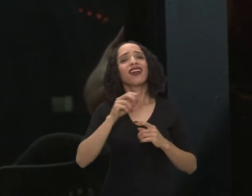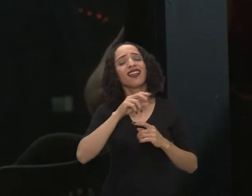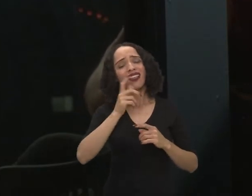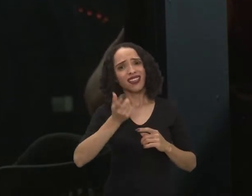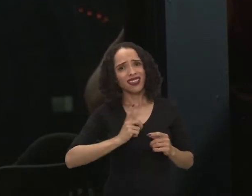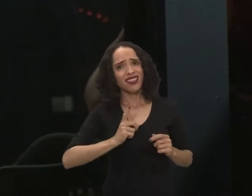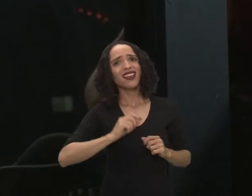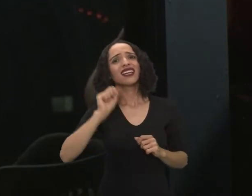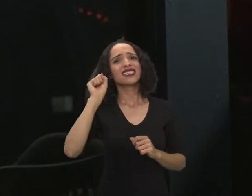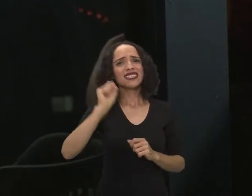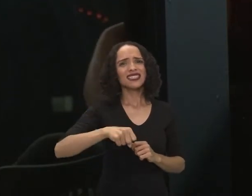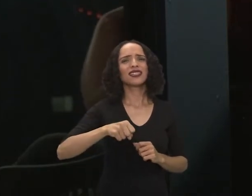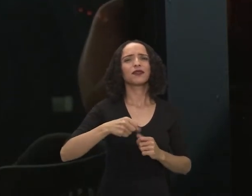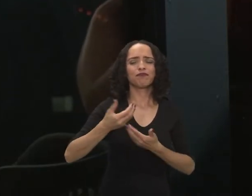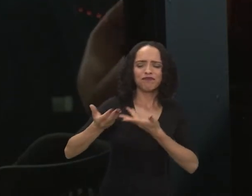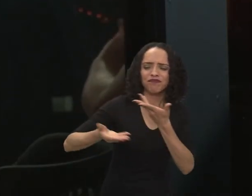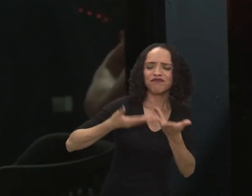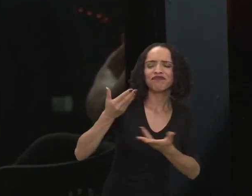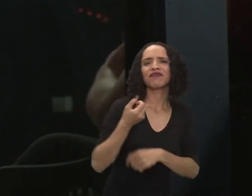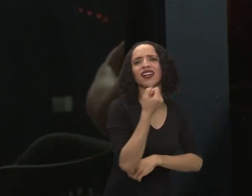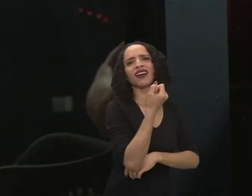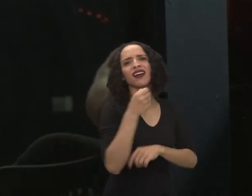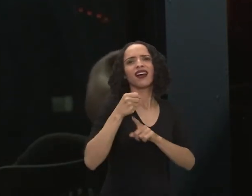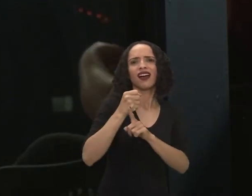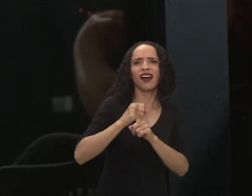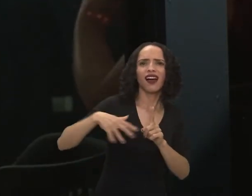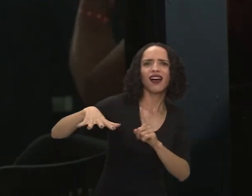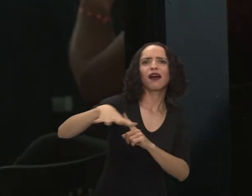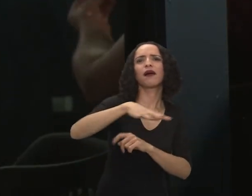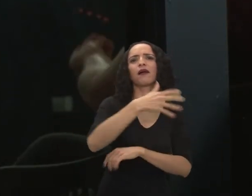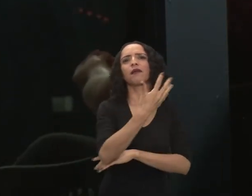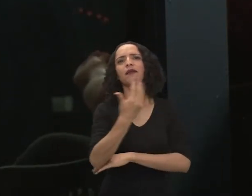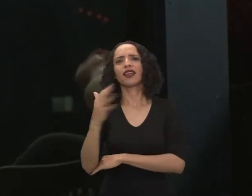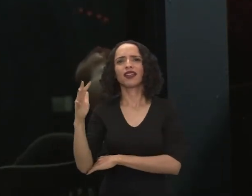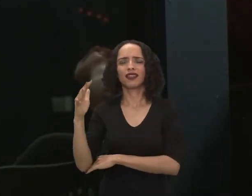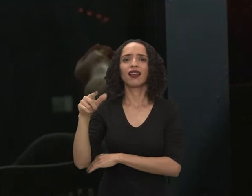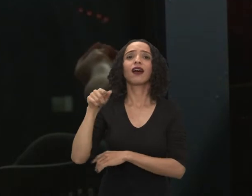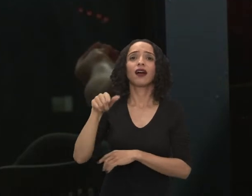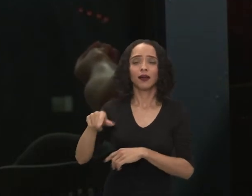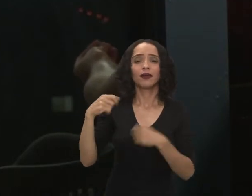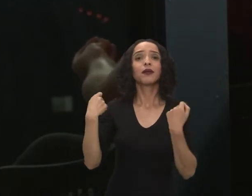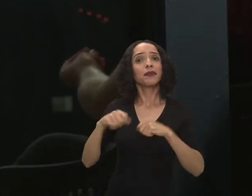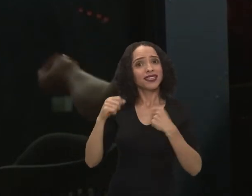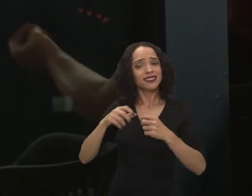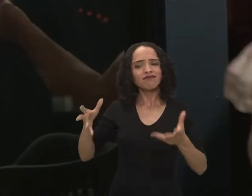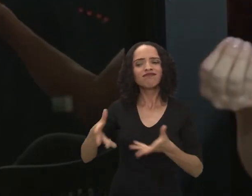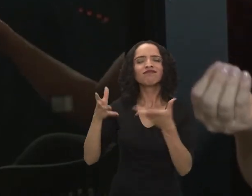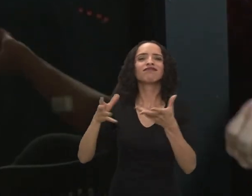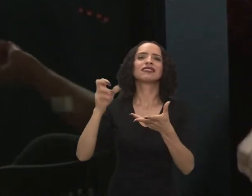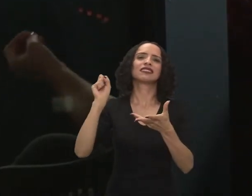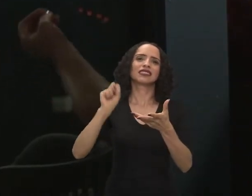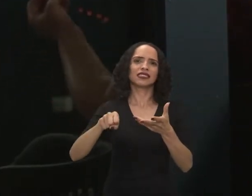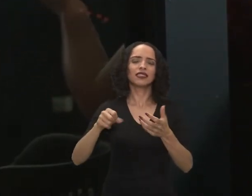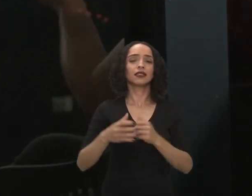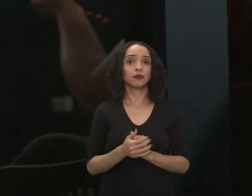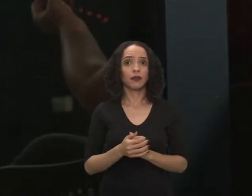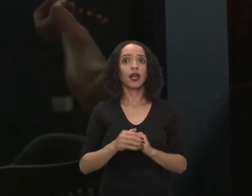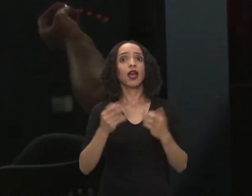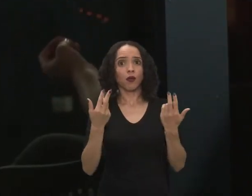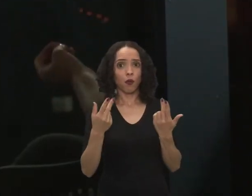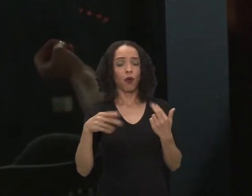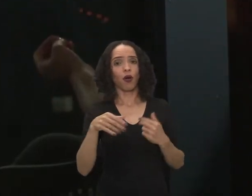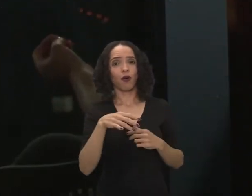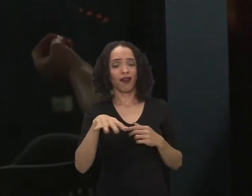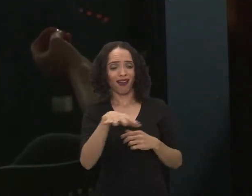contribuindo com o desenvolvimento, com a preservação ambiental. Então, ele tem que ser recompensado por isso. Da mesma maneira, o